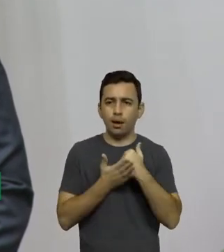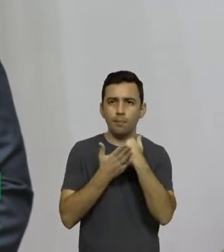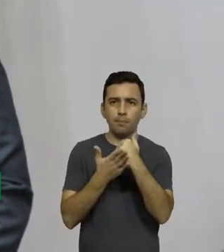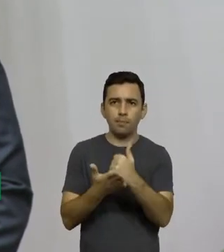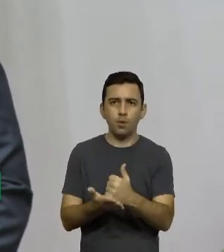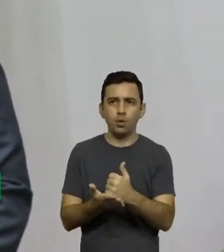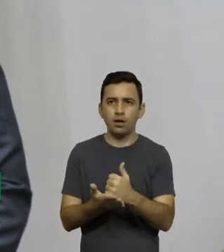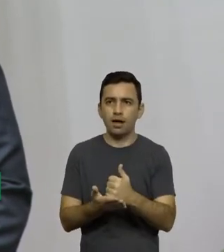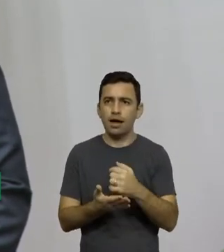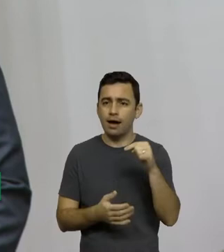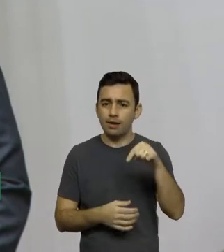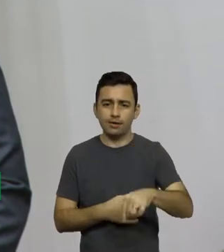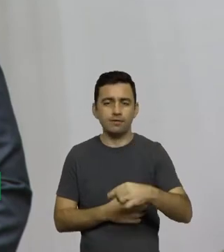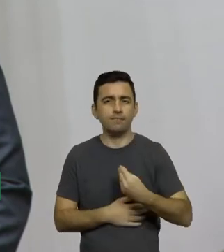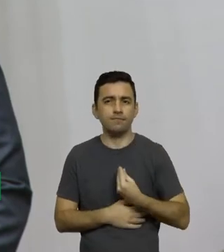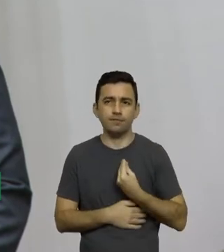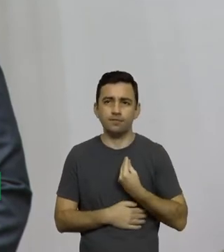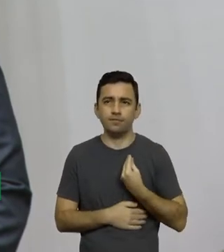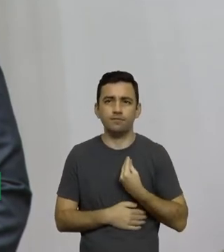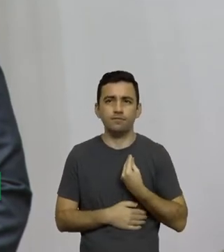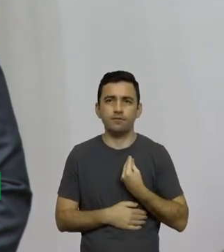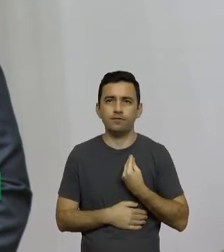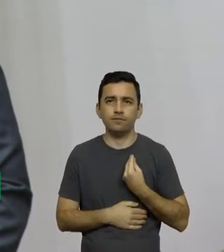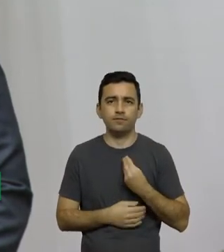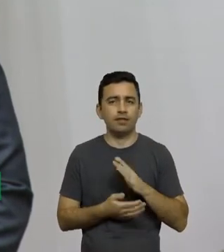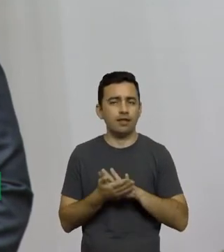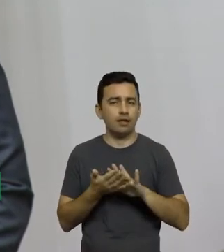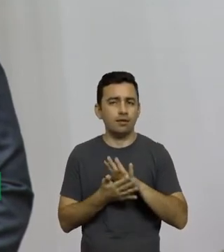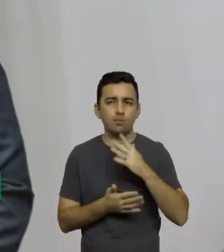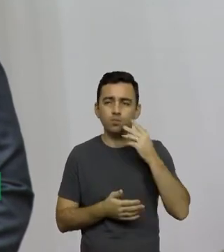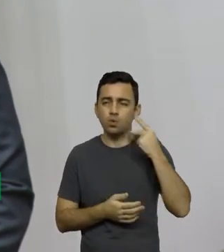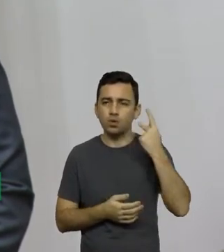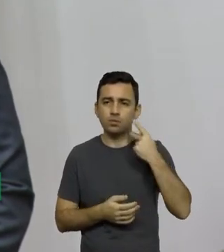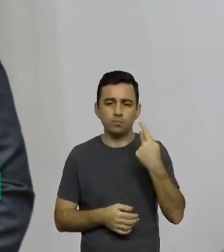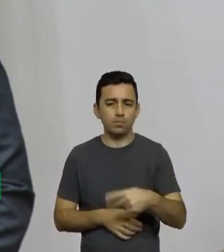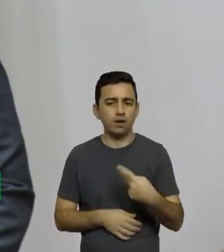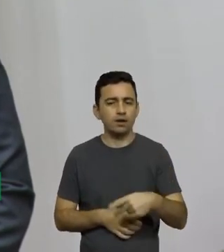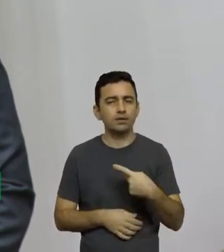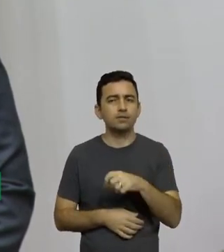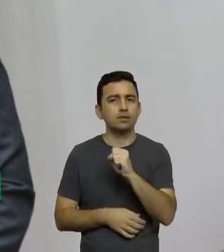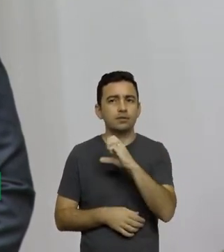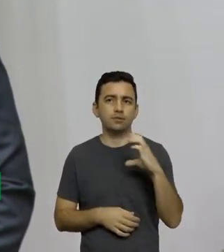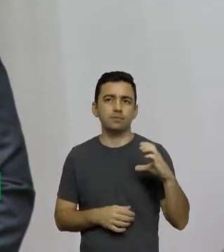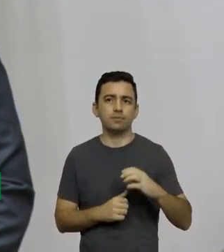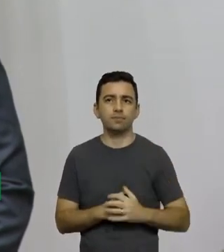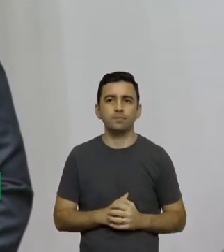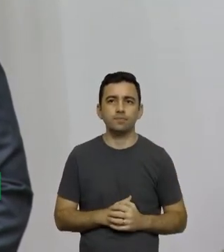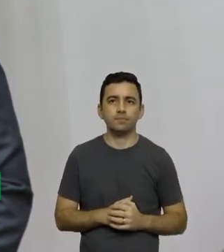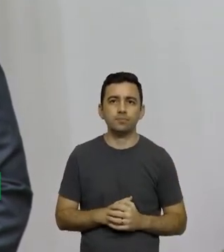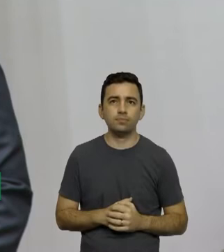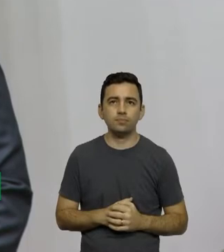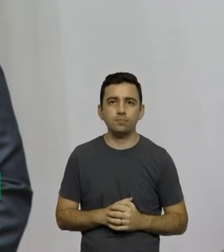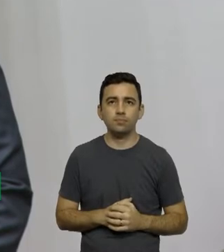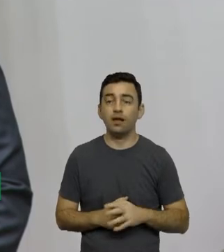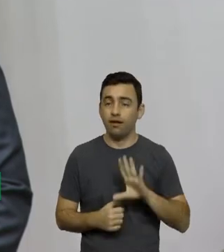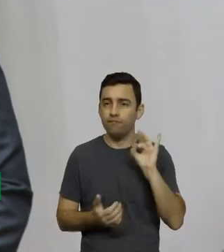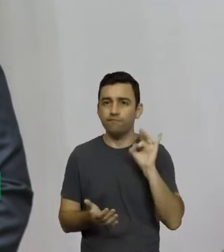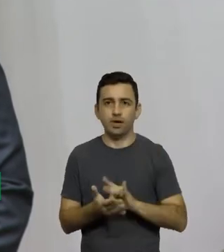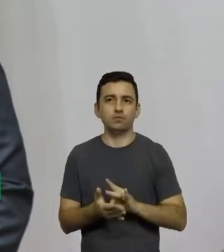não estarão fazendo parte da história, da vida política do estado de Santa Catarina. Isso é um